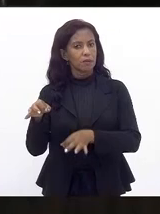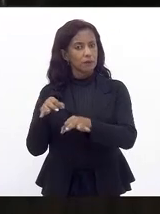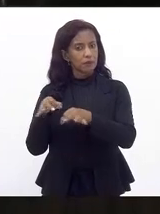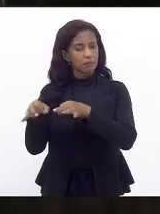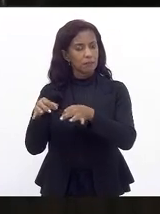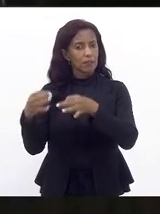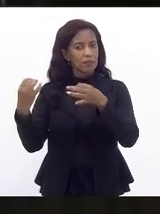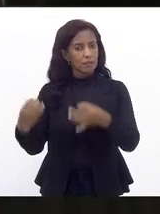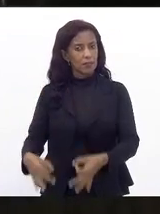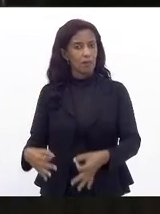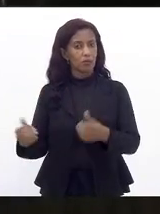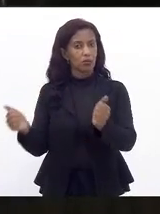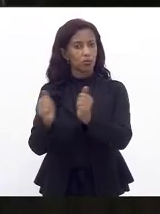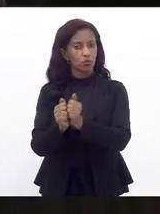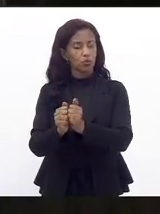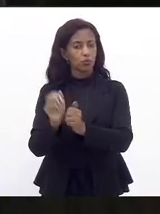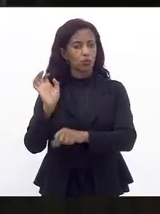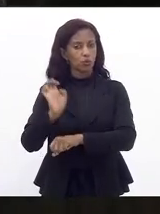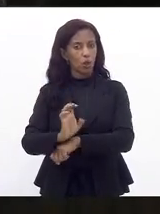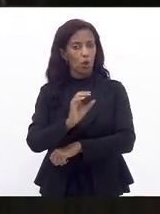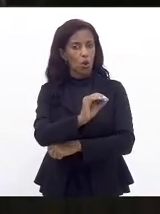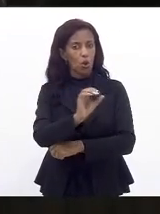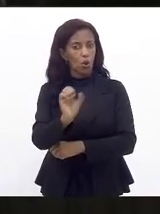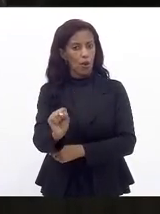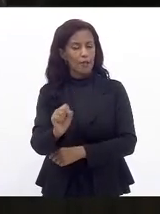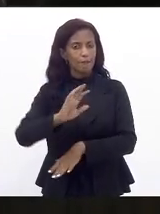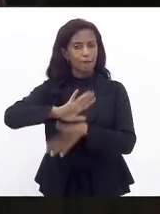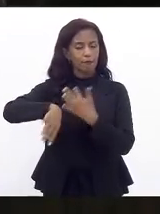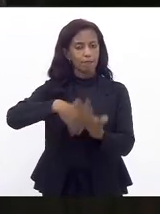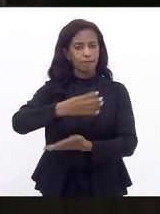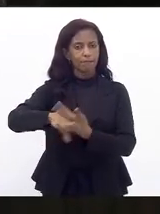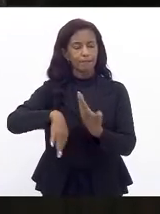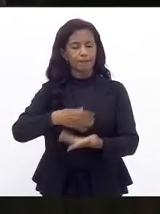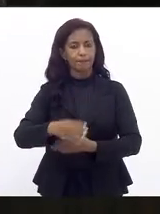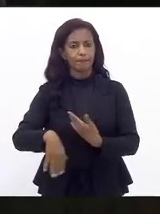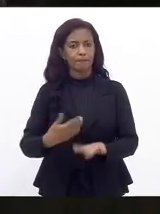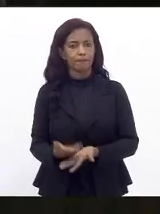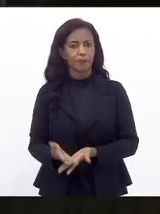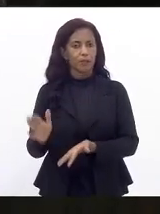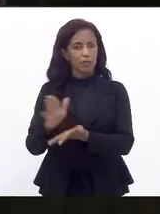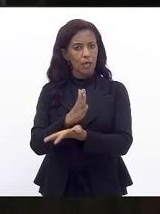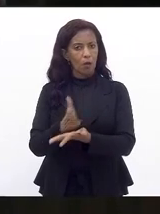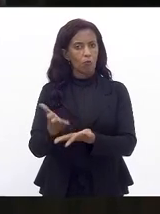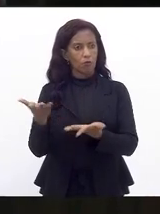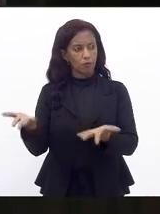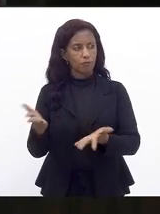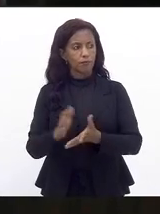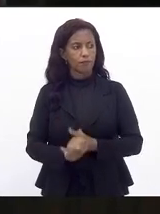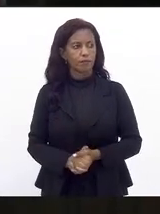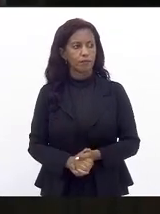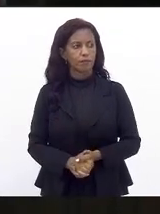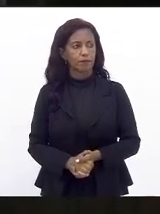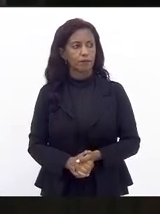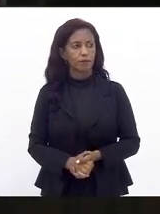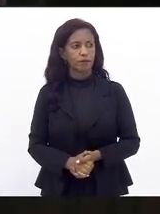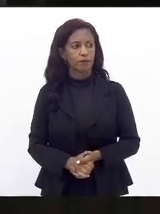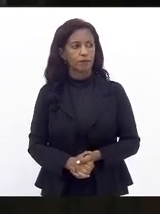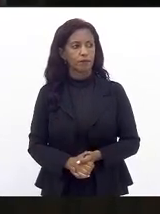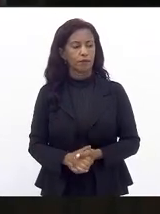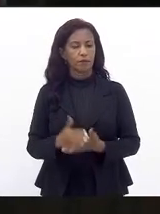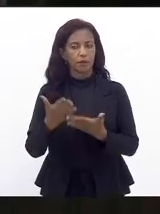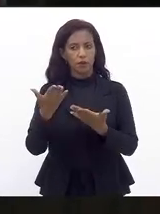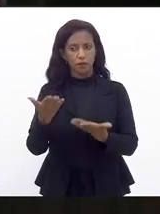junto com o Estado, que são as OSs, faça a bagunça que algumas estão fazendo. Então, aqui deixar